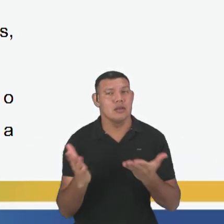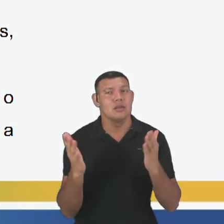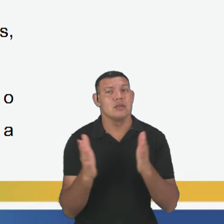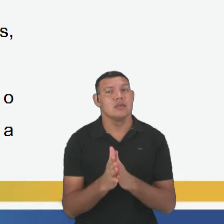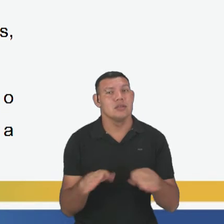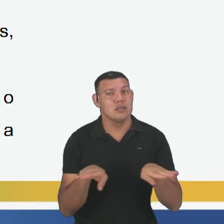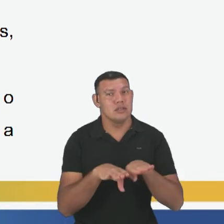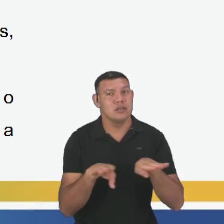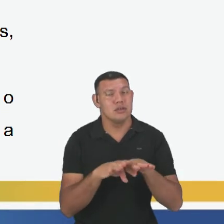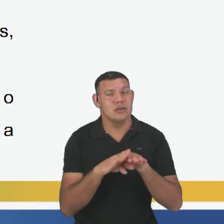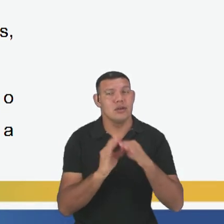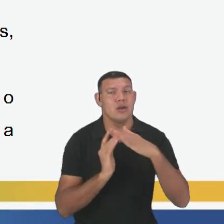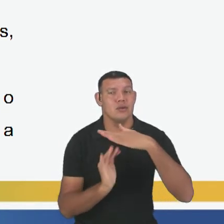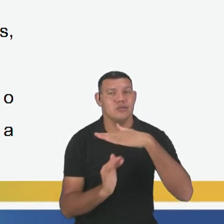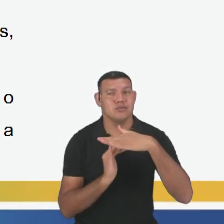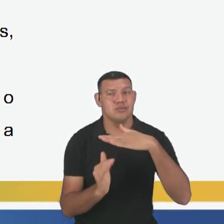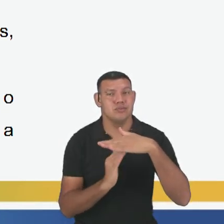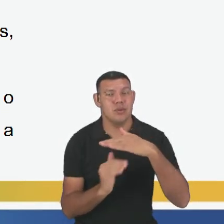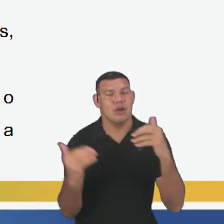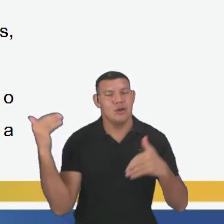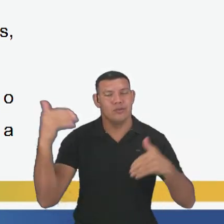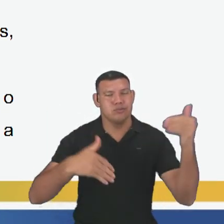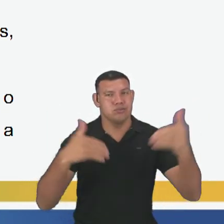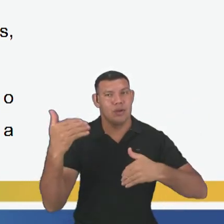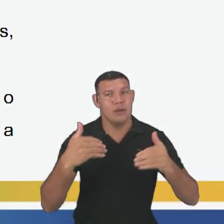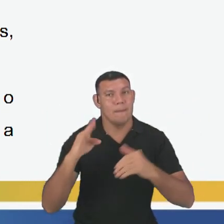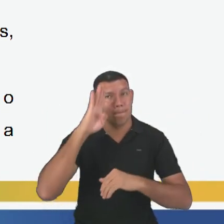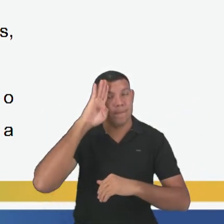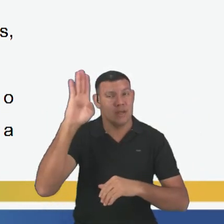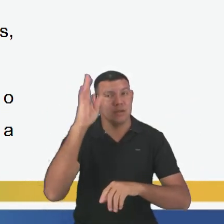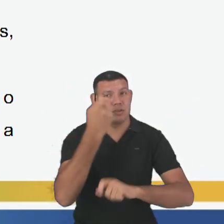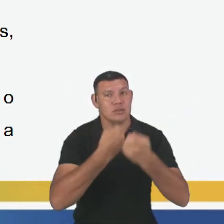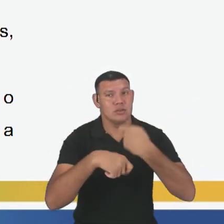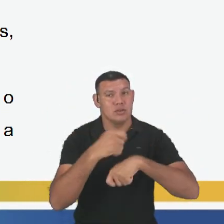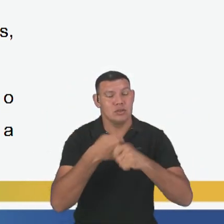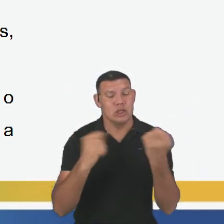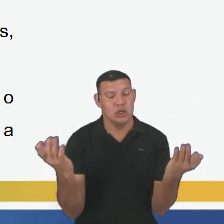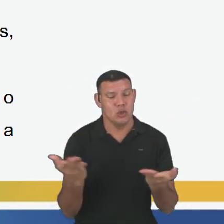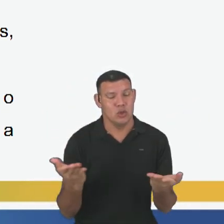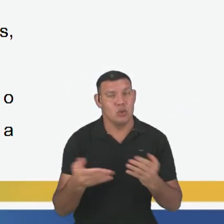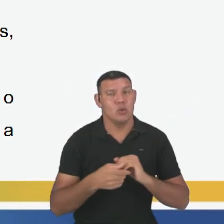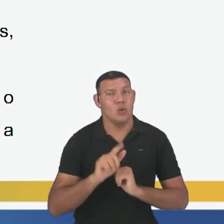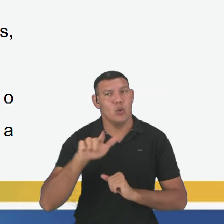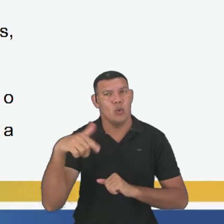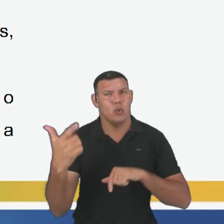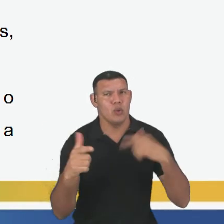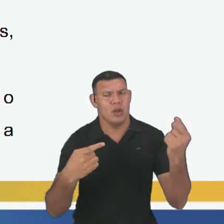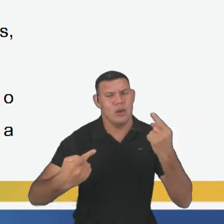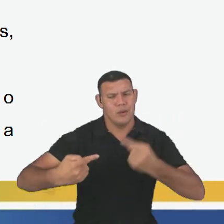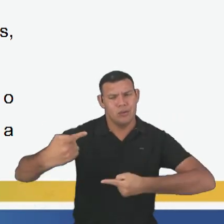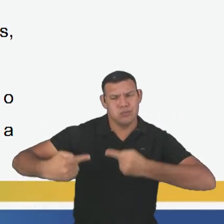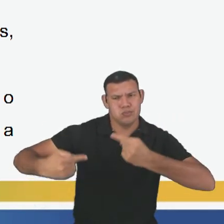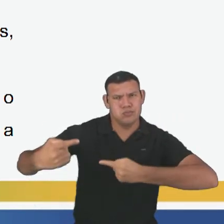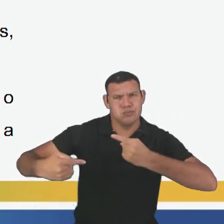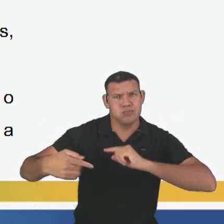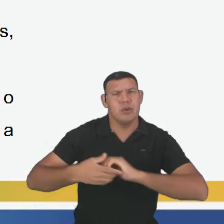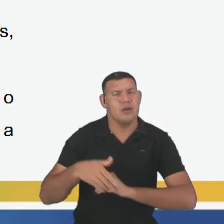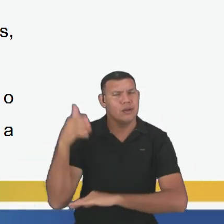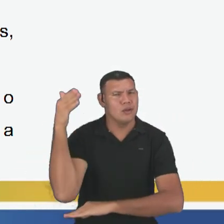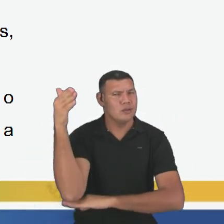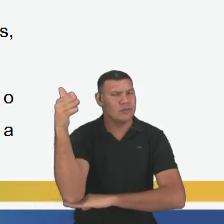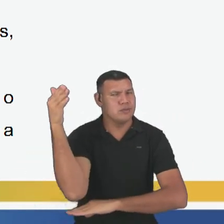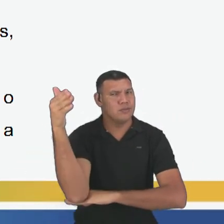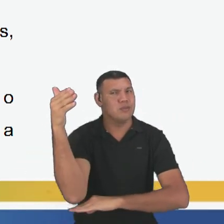provocam o deslocamento das pessoas. Uma delas é econômica, é a principal motivação da atualidade. Outras são as políticas, que ocorrem com